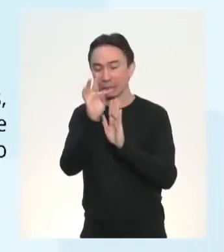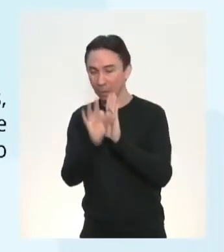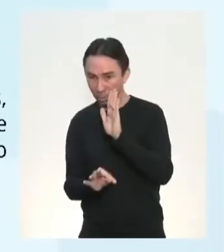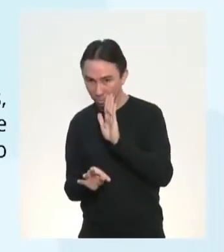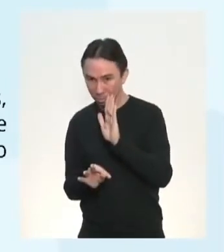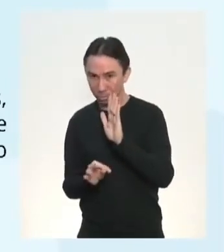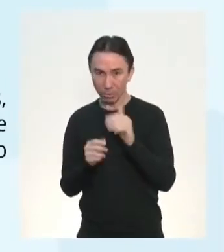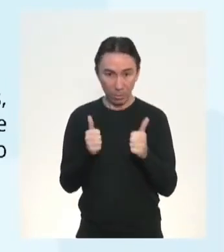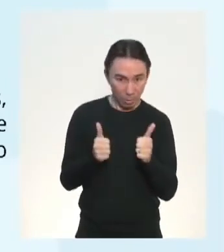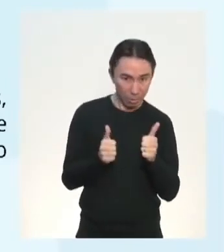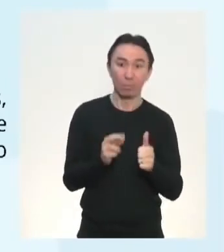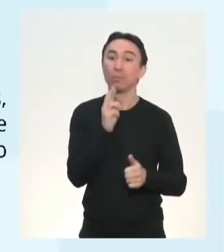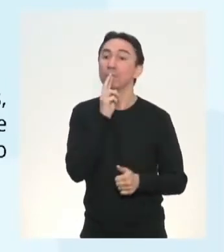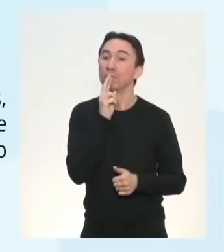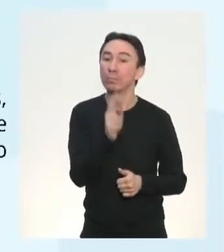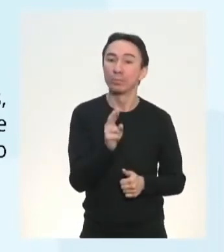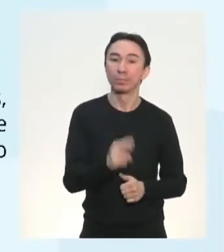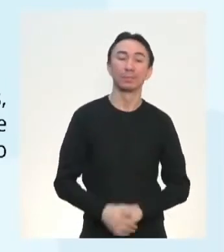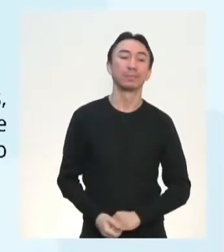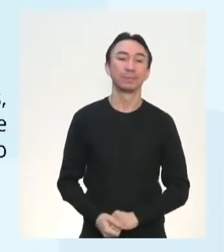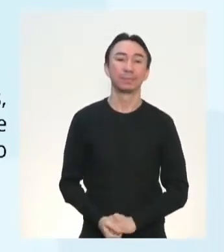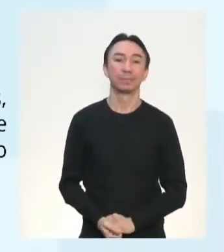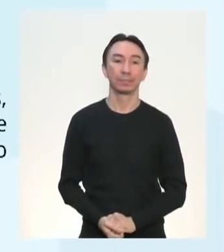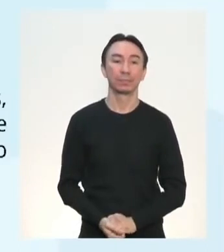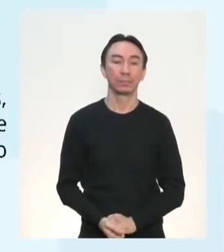tá bom? Vamos lá, então, 1 minutinho.